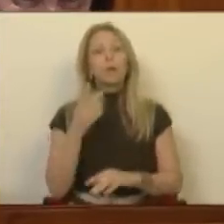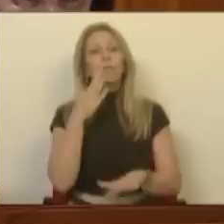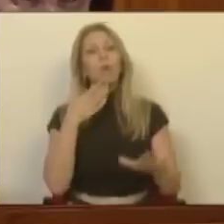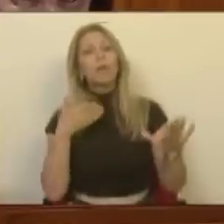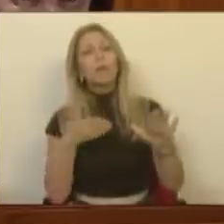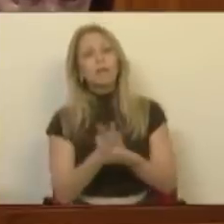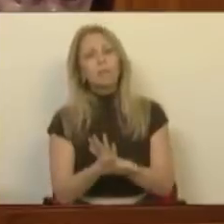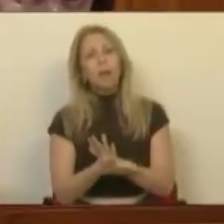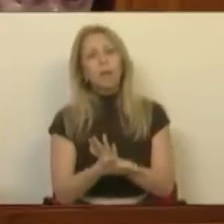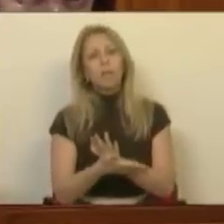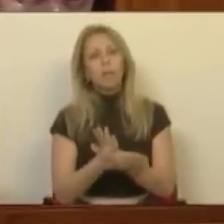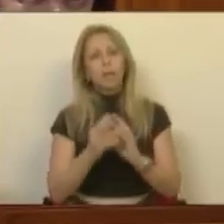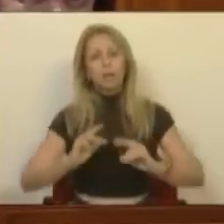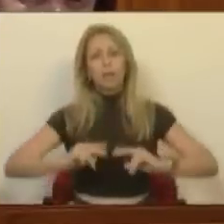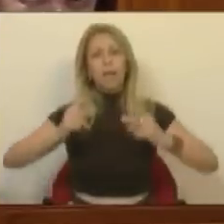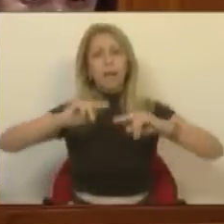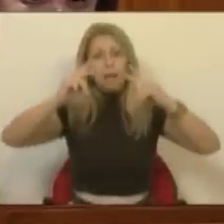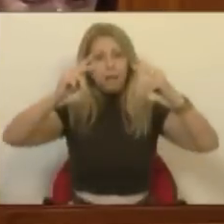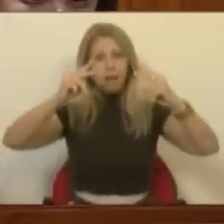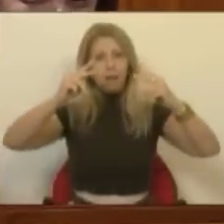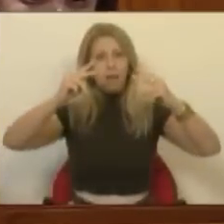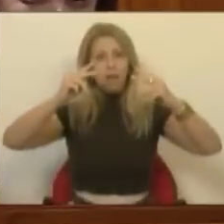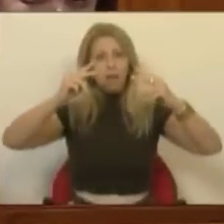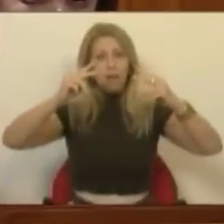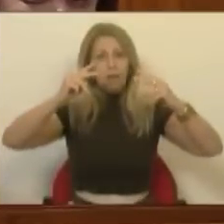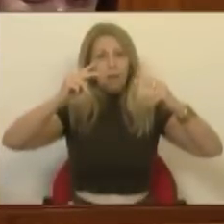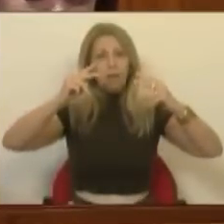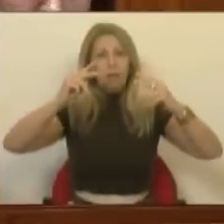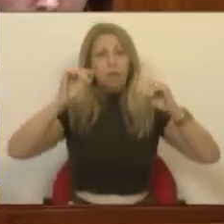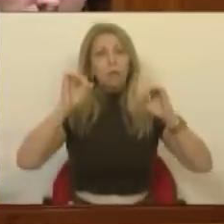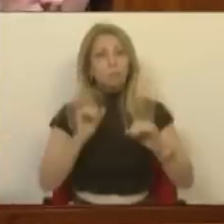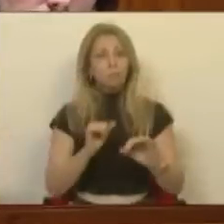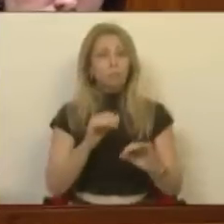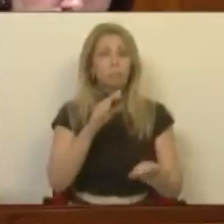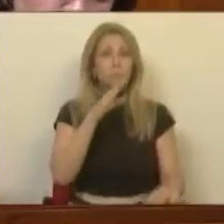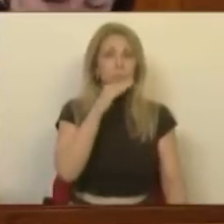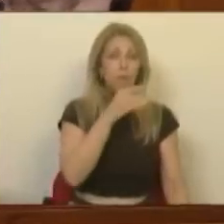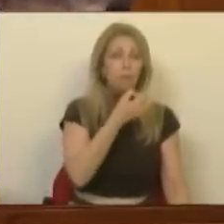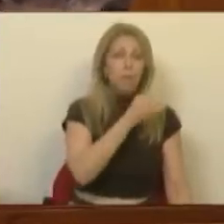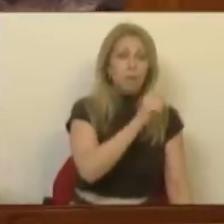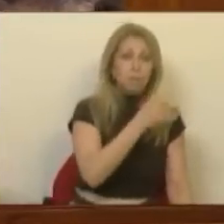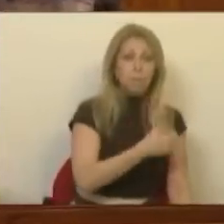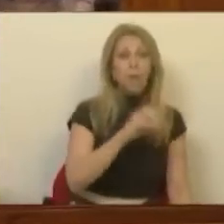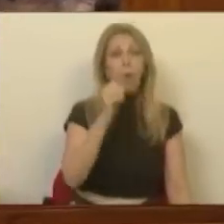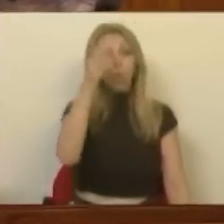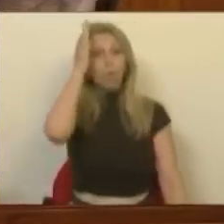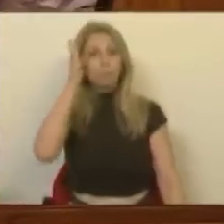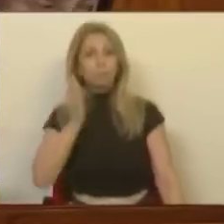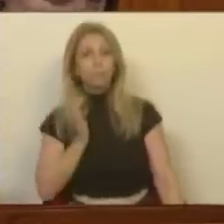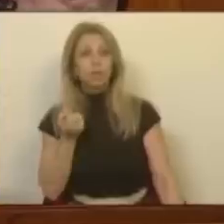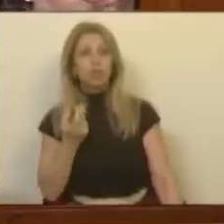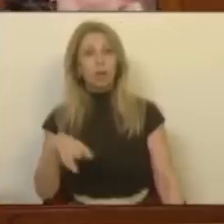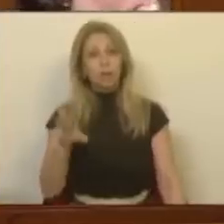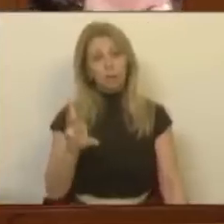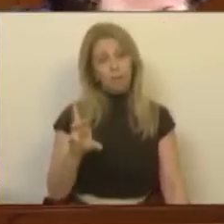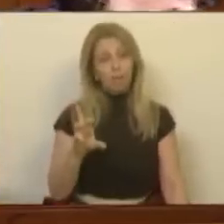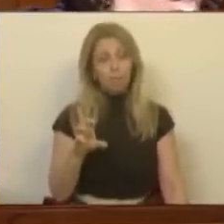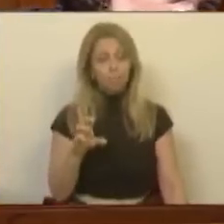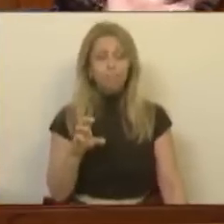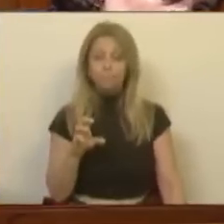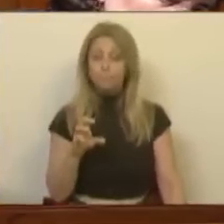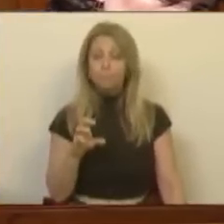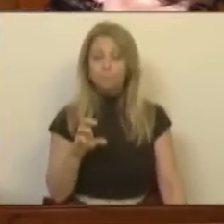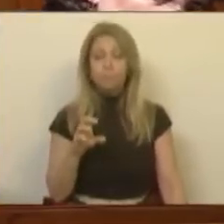nas respectivas carreiras seja desejamos de PSP seja Soldados da Guarda Nacional republicana